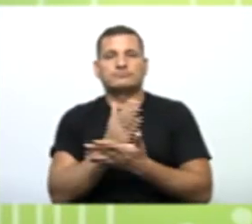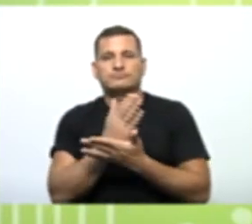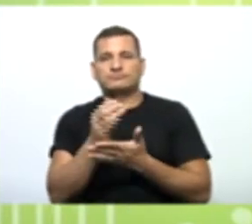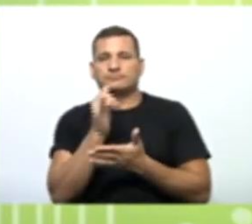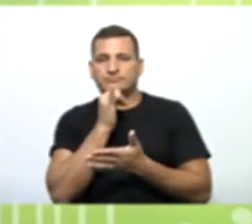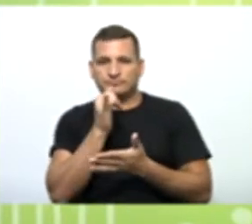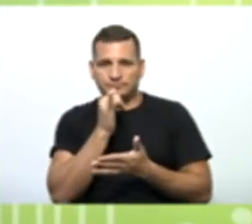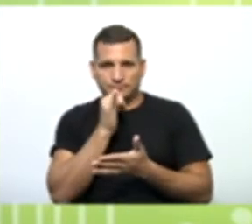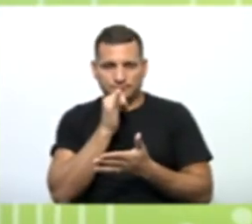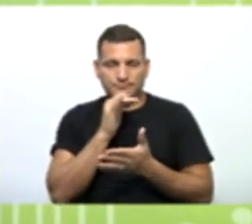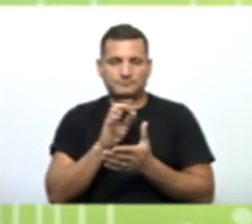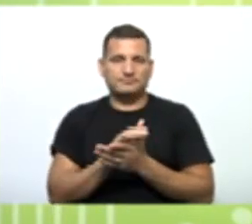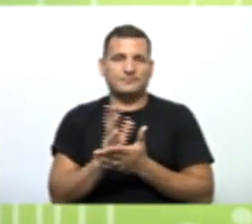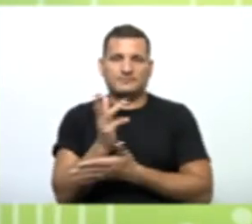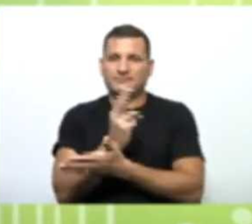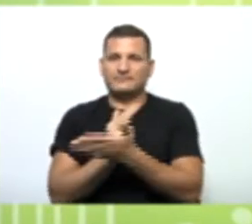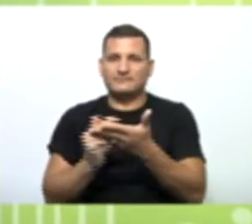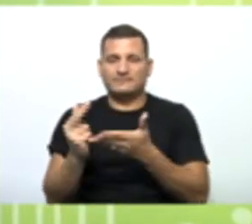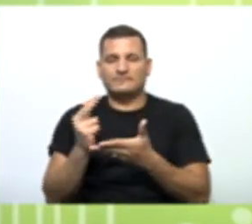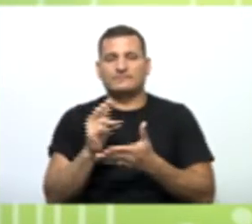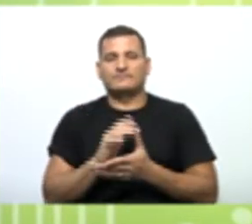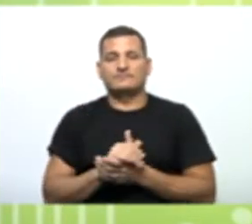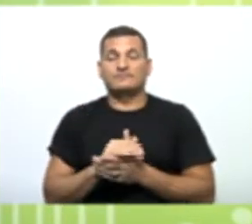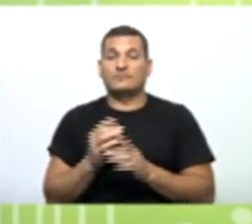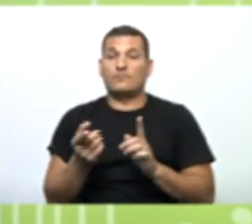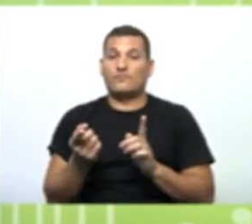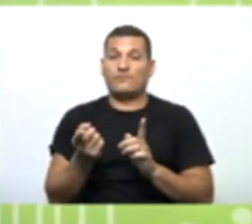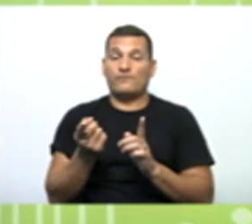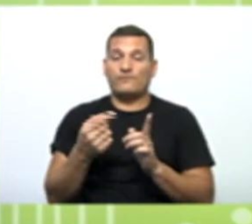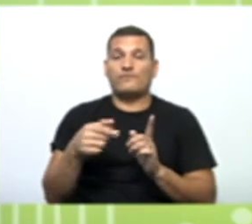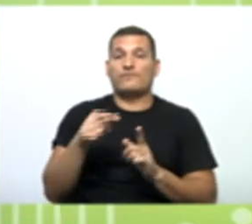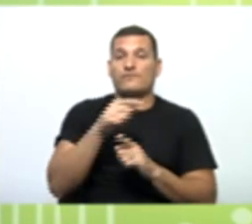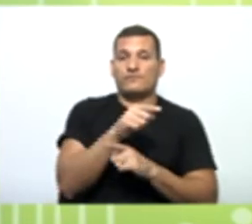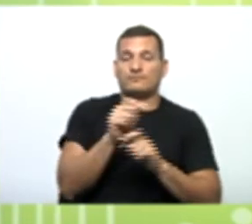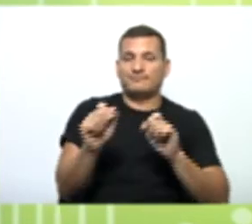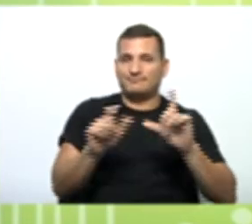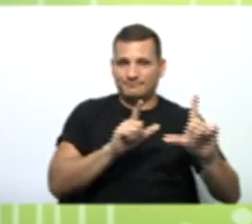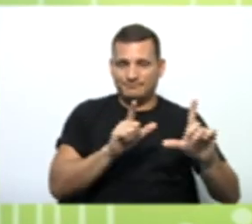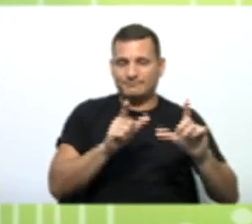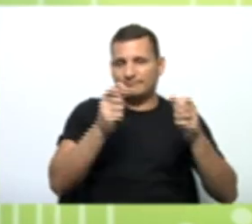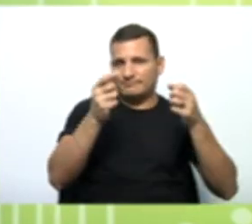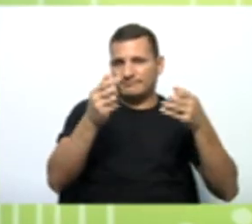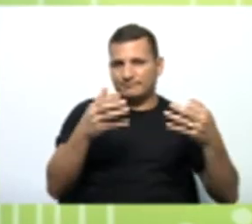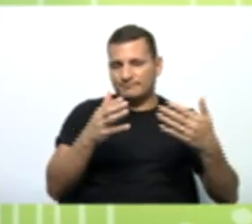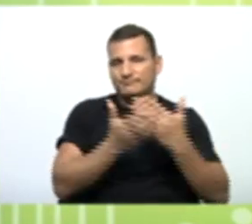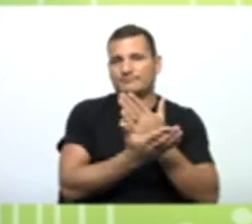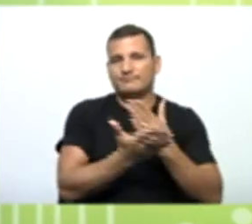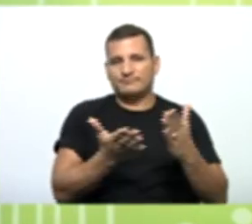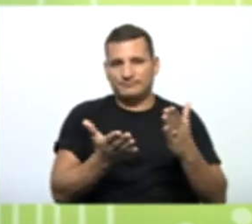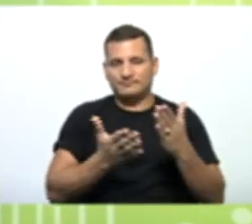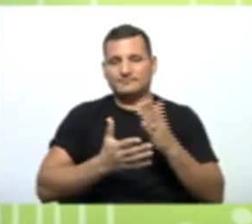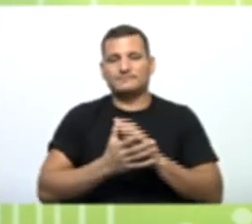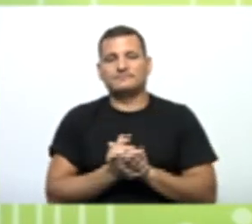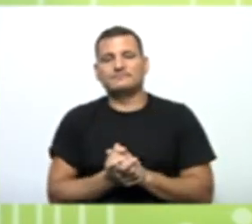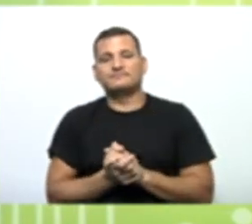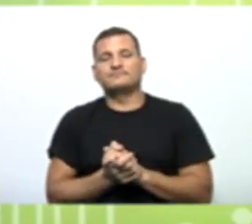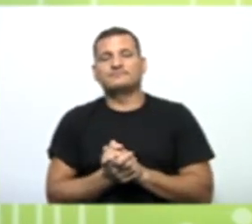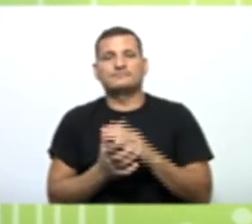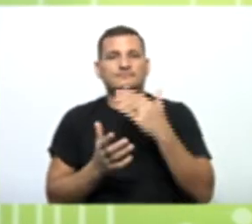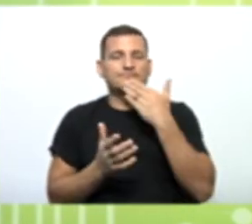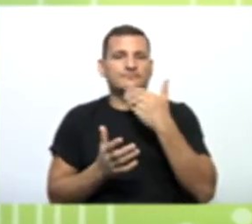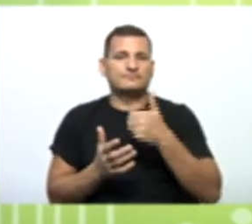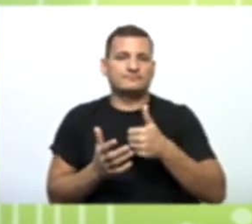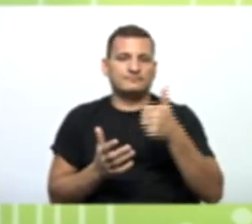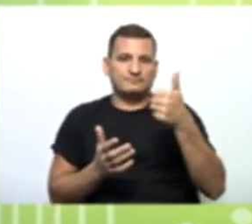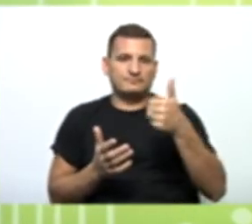recursos do Wireframe, vamos voltar e esclarecer alguns slides anteriores aqui, para a gente melhorar